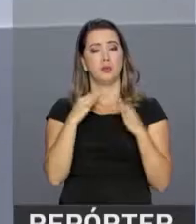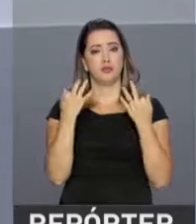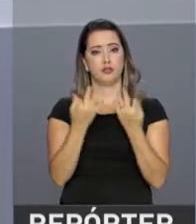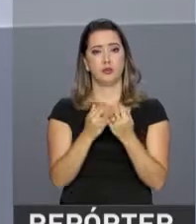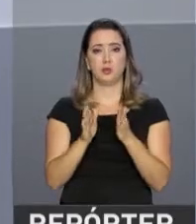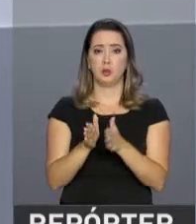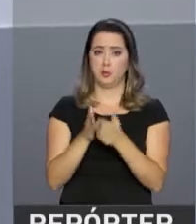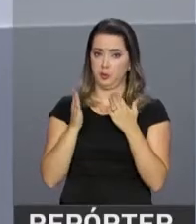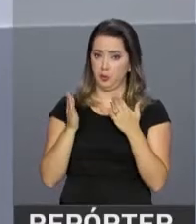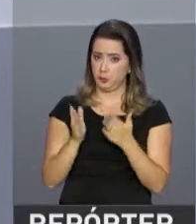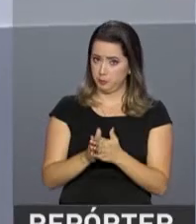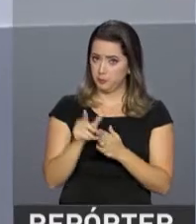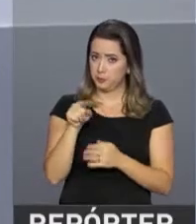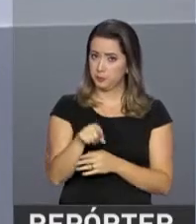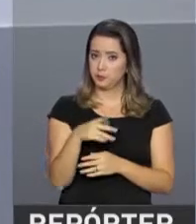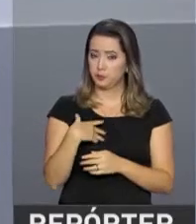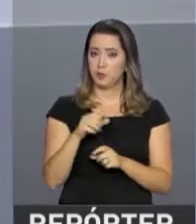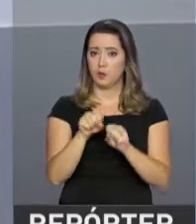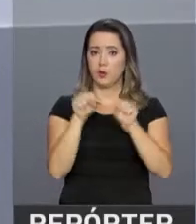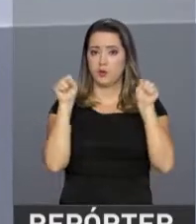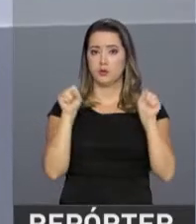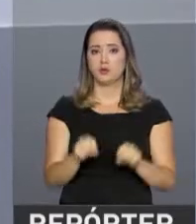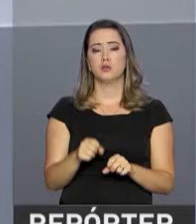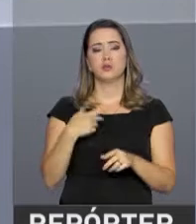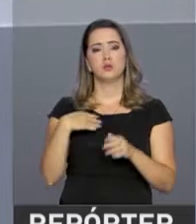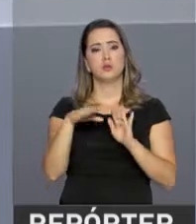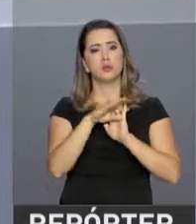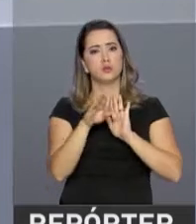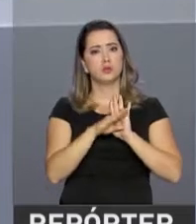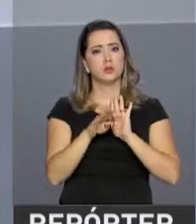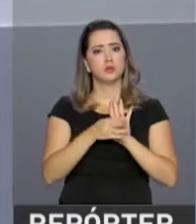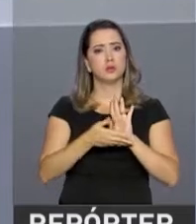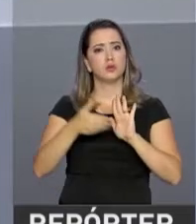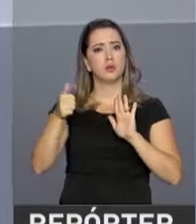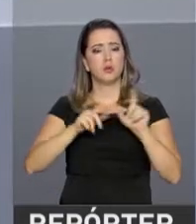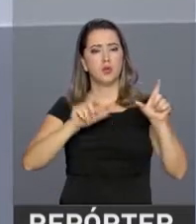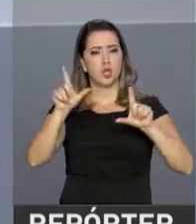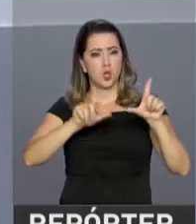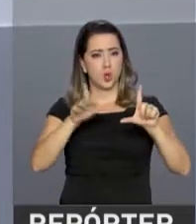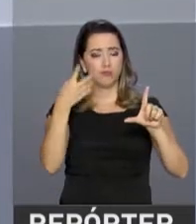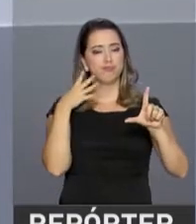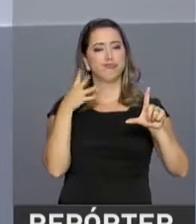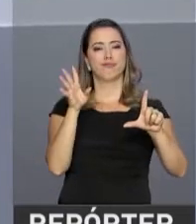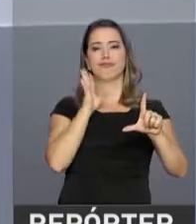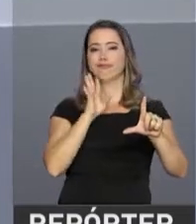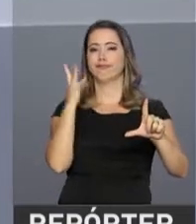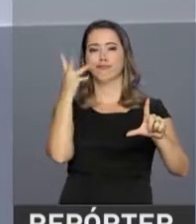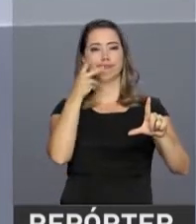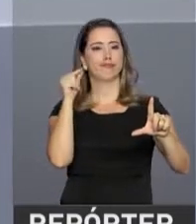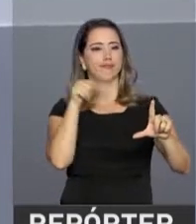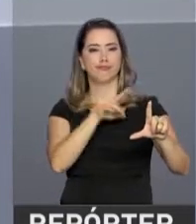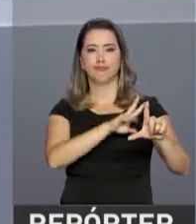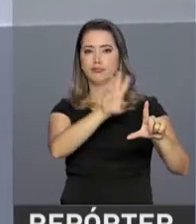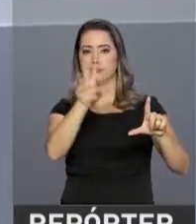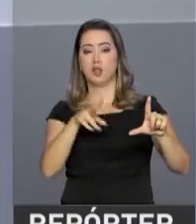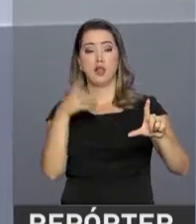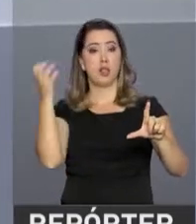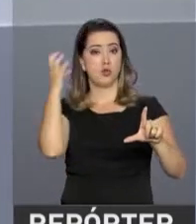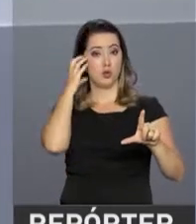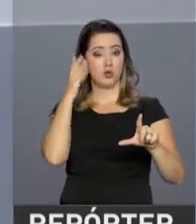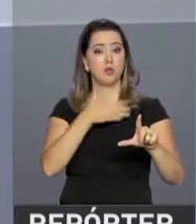sistema digital permite receber uma programação com melhor qualidade de som e imagem assistir tv dispositivos móveis